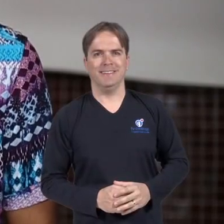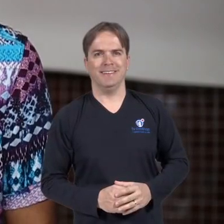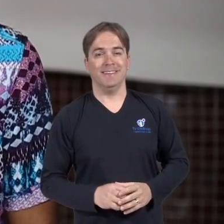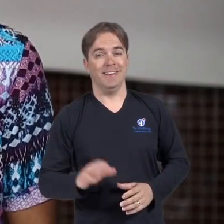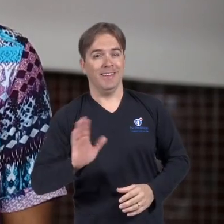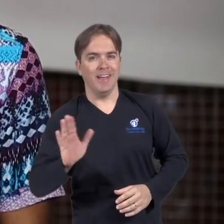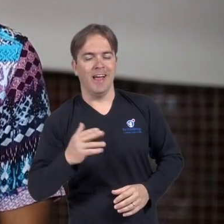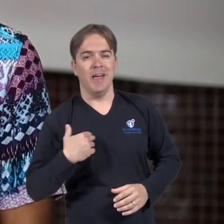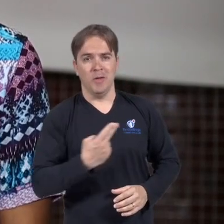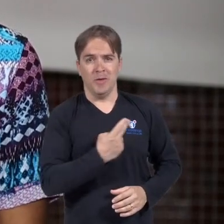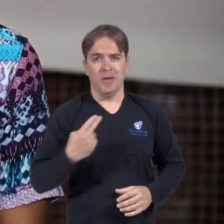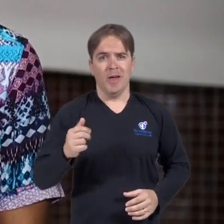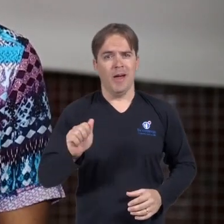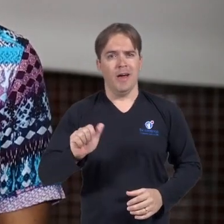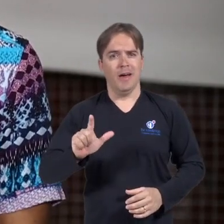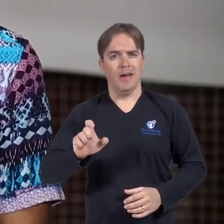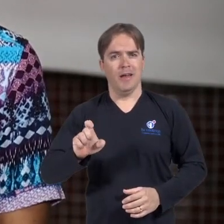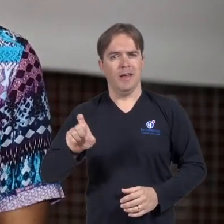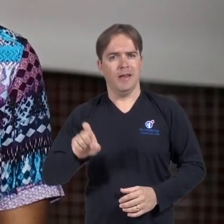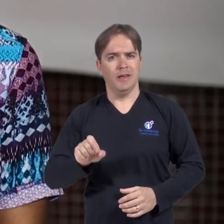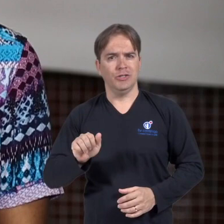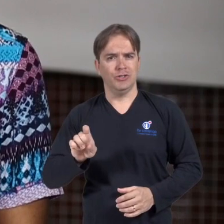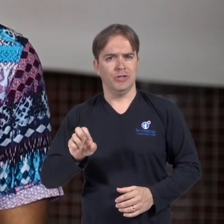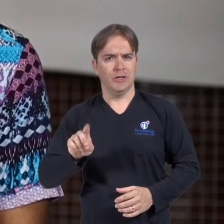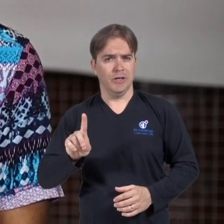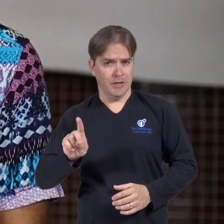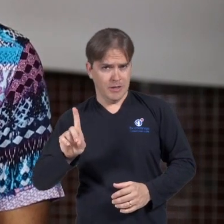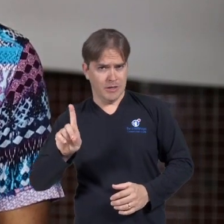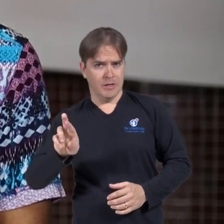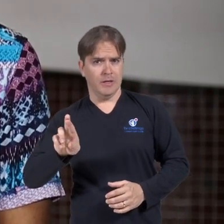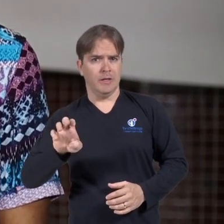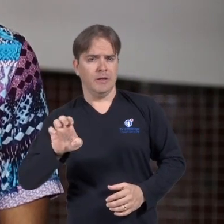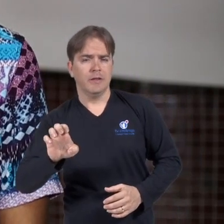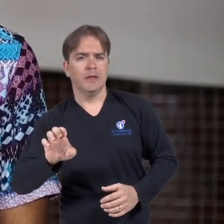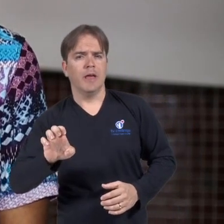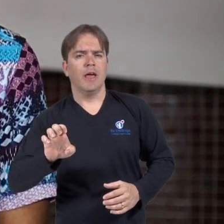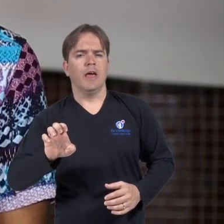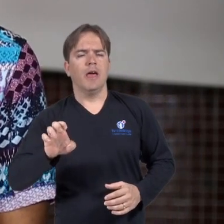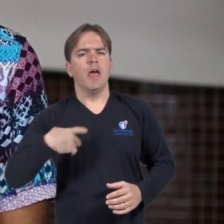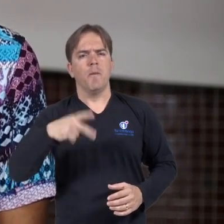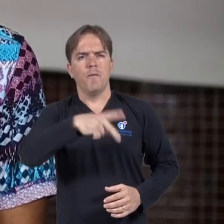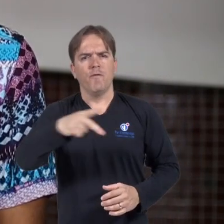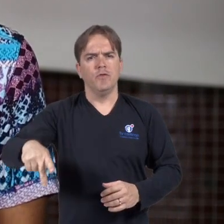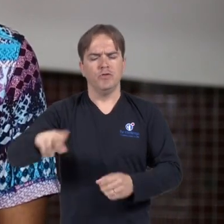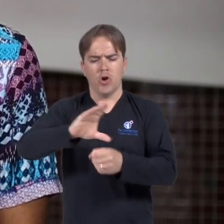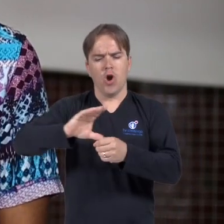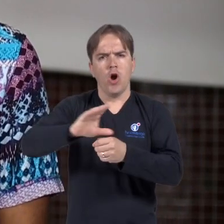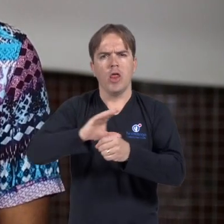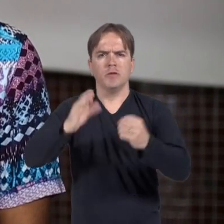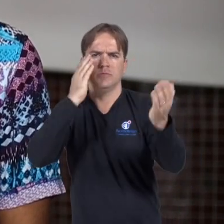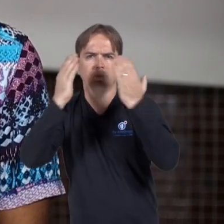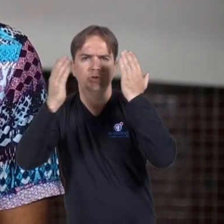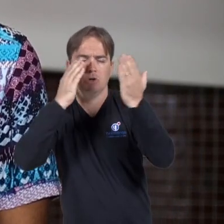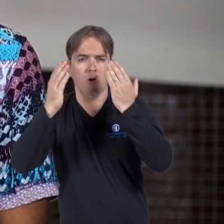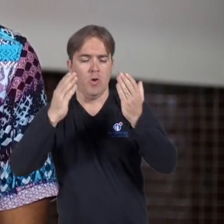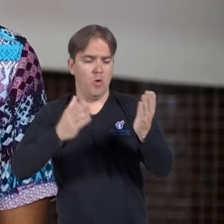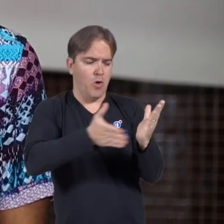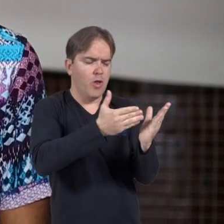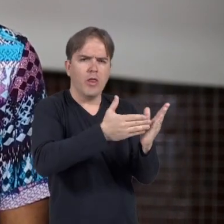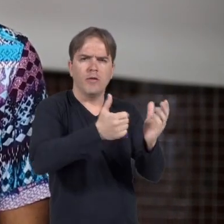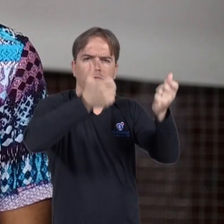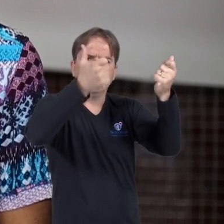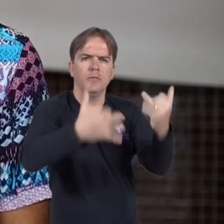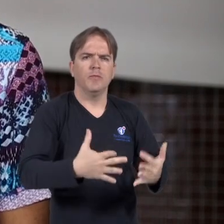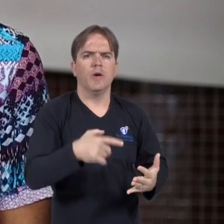Sou Alexandre Franca Barreto, professor do Colegiado de Psicologia da Univasf. O livro do qual eu vou falar, ele